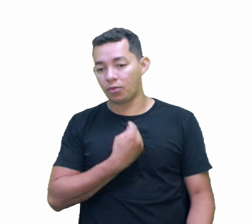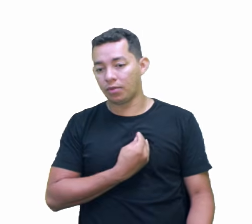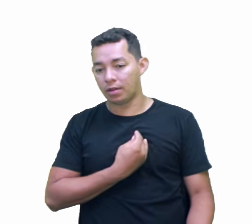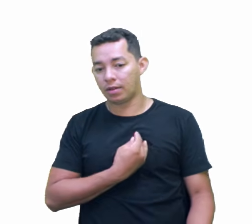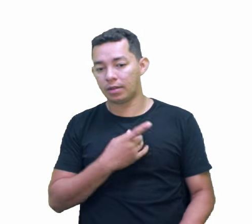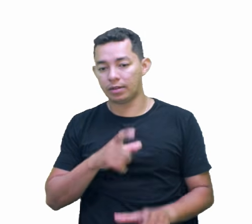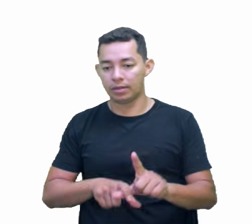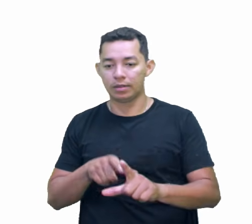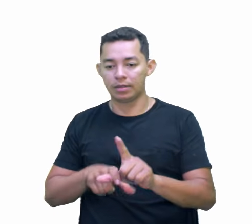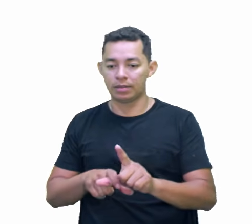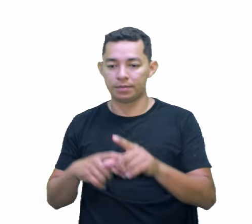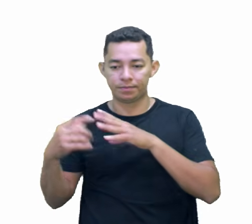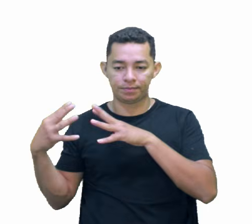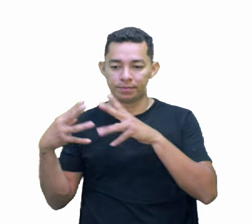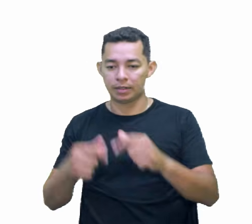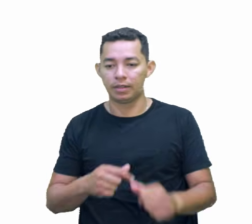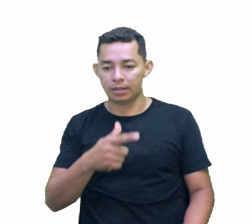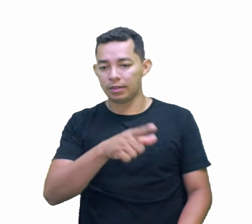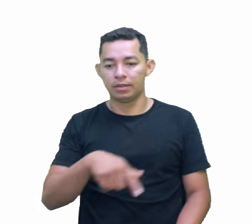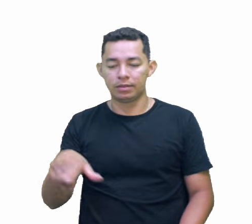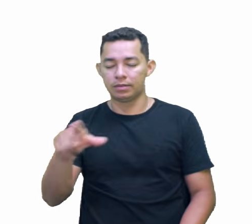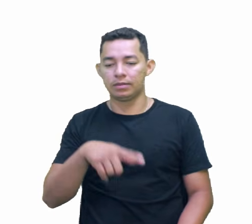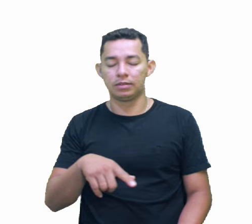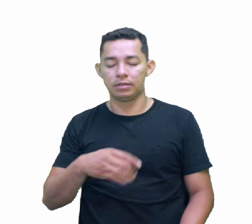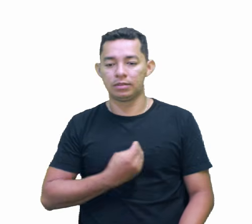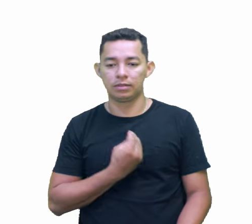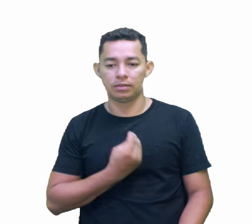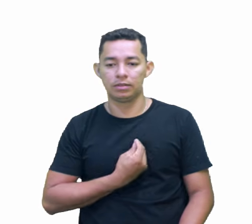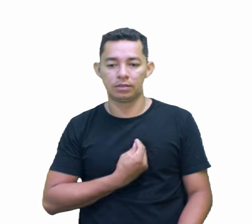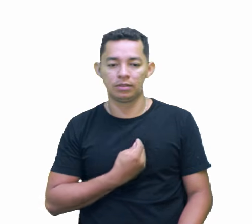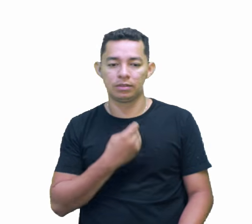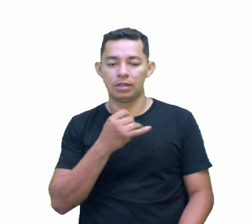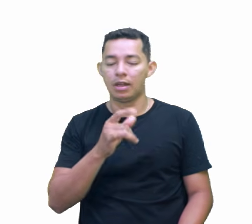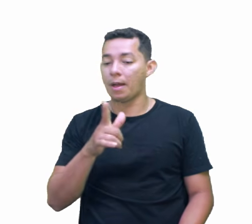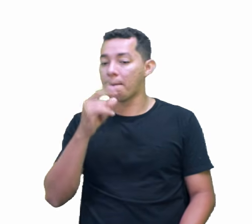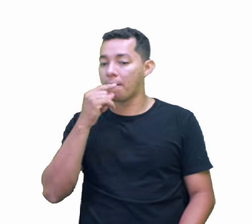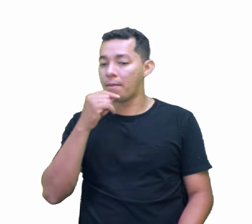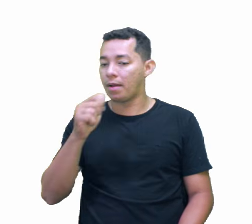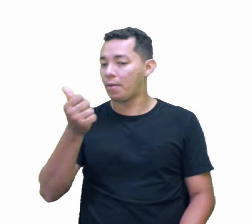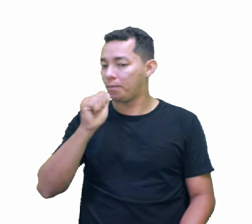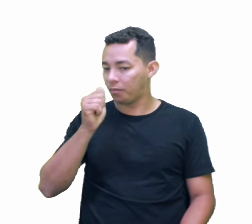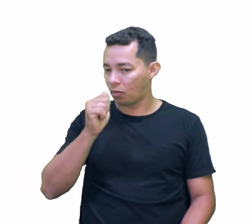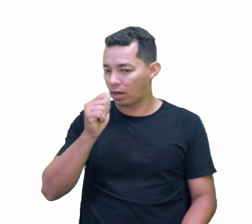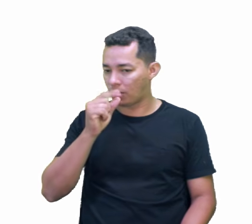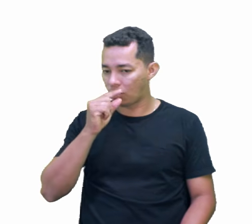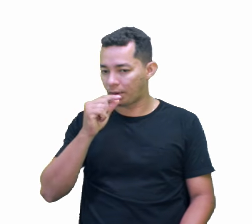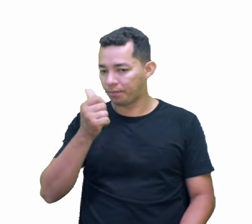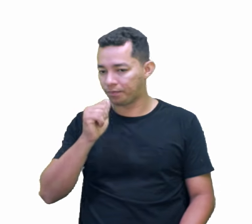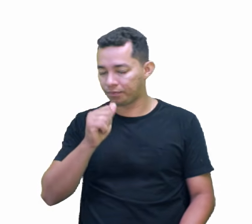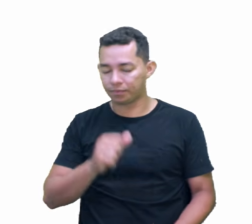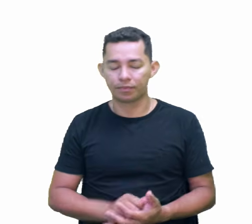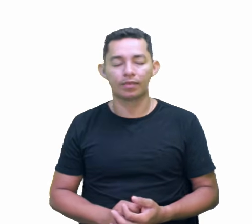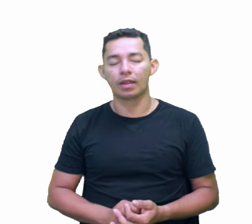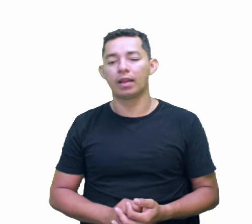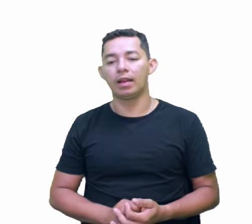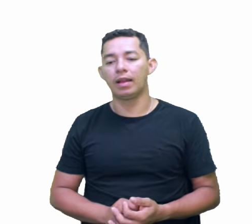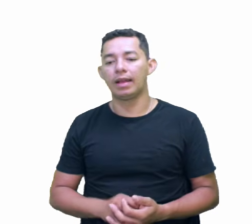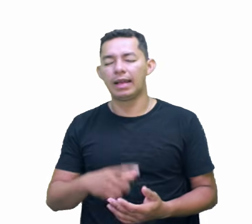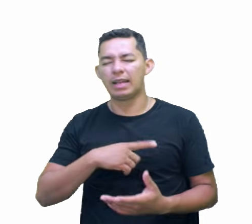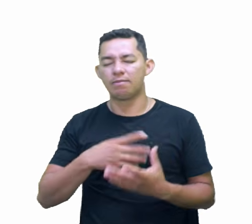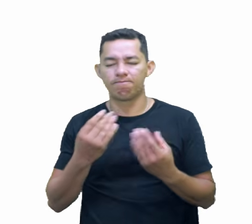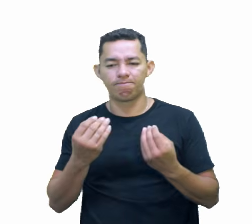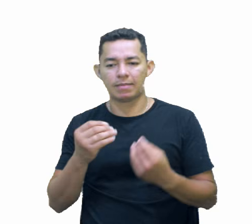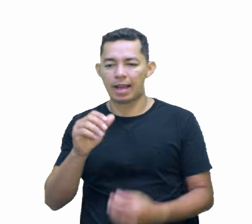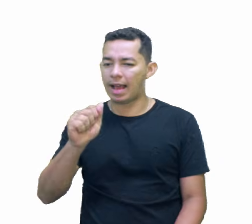dependo de todos esses outros fatores para sobreviver. Se eu tomar uma água que tiver, por exemplo, tiver muito